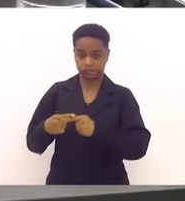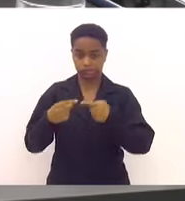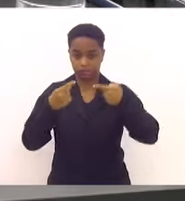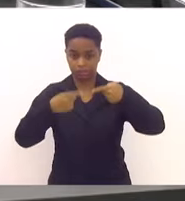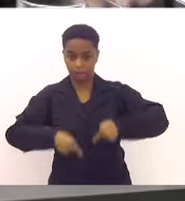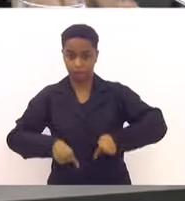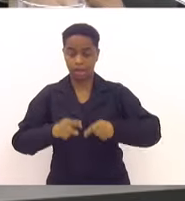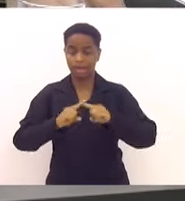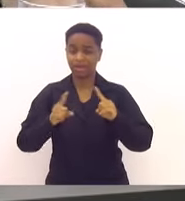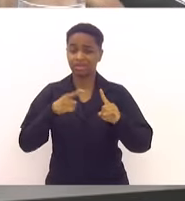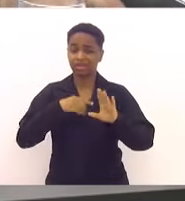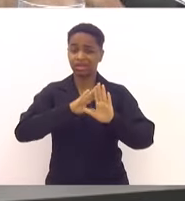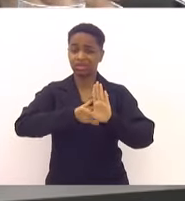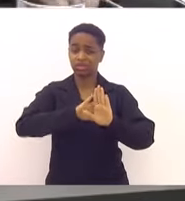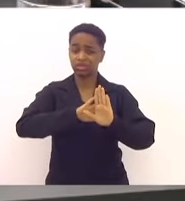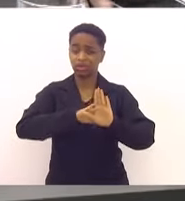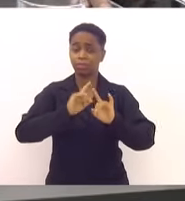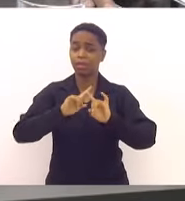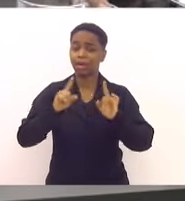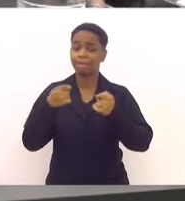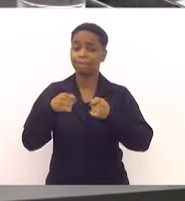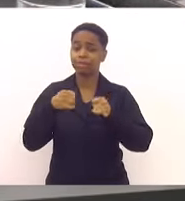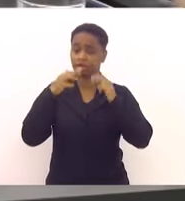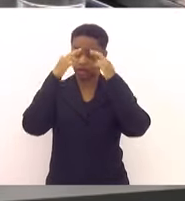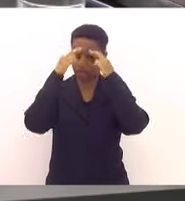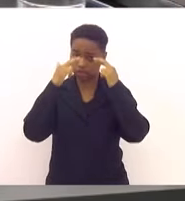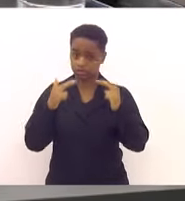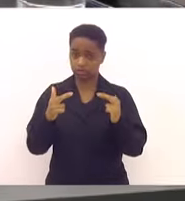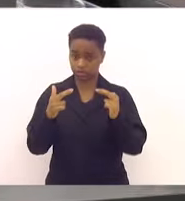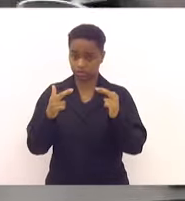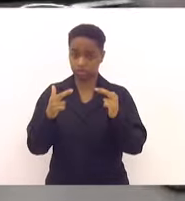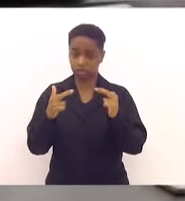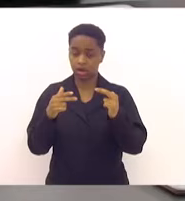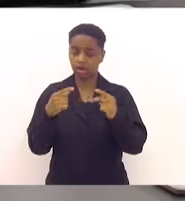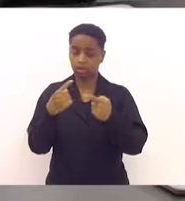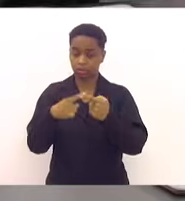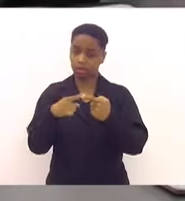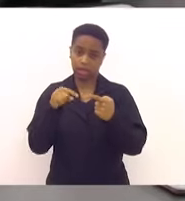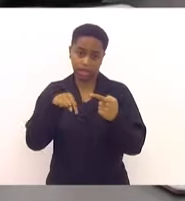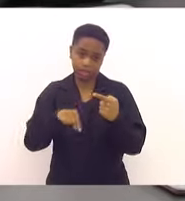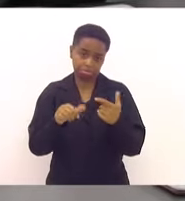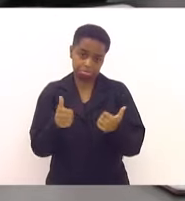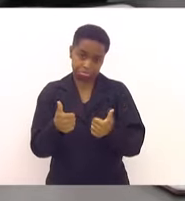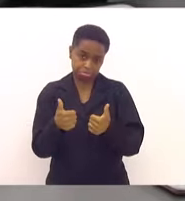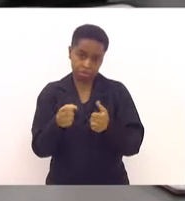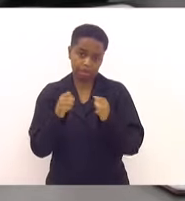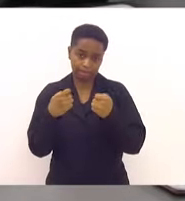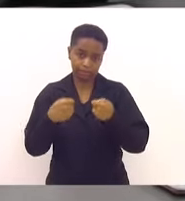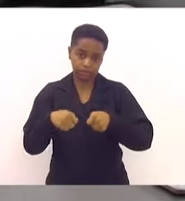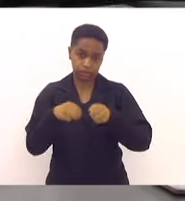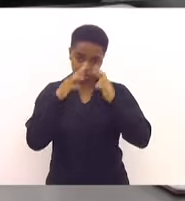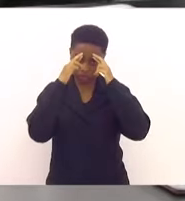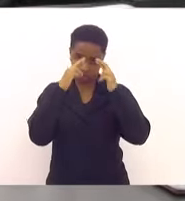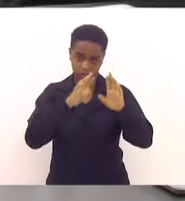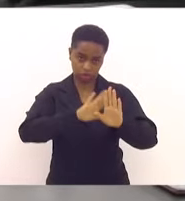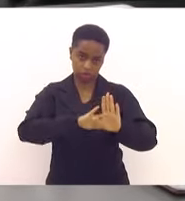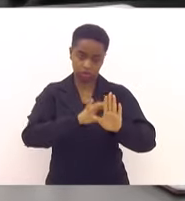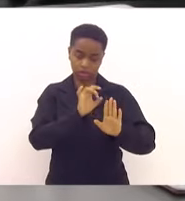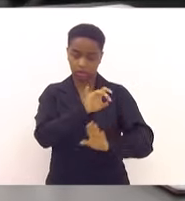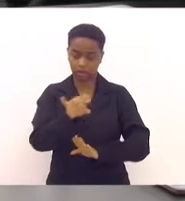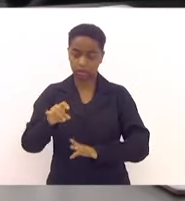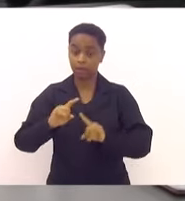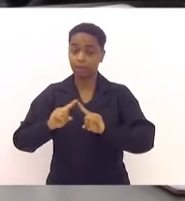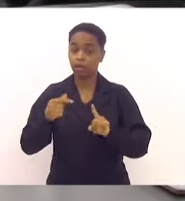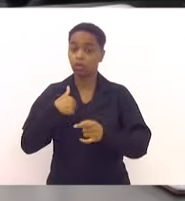um aspecto ideológico, mas que tem que ser claramente respeitado, porque o parlamento é isso. Mas a minha questão, eu quero deixar